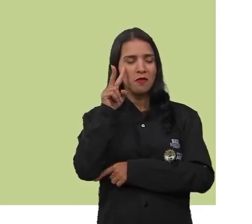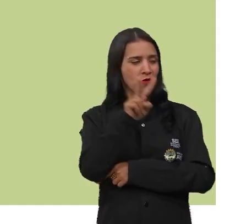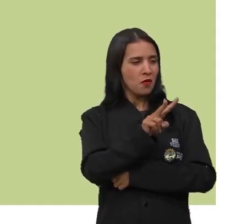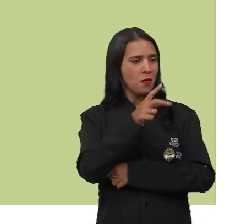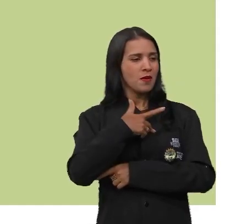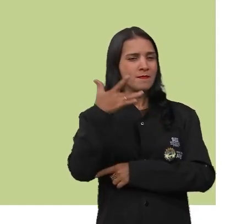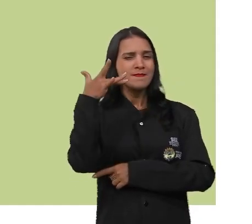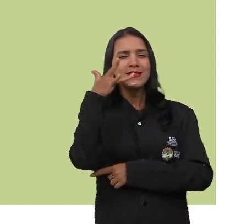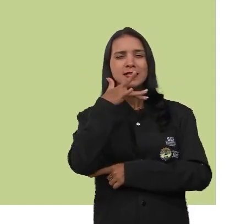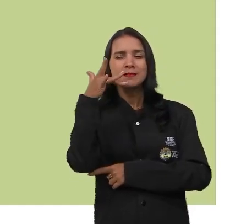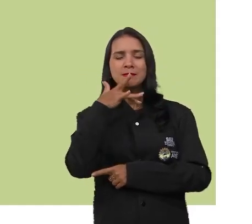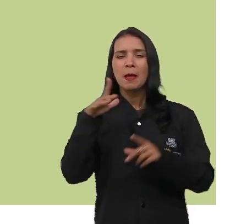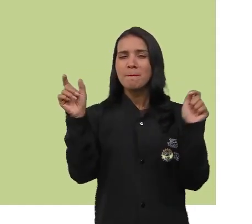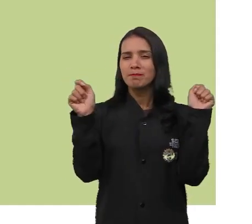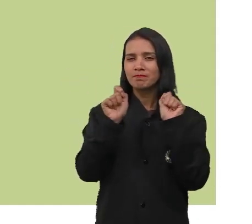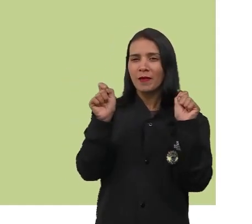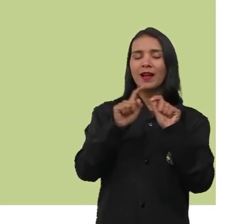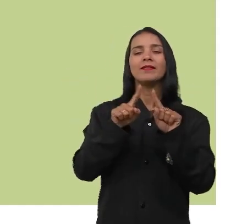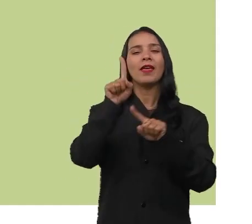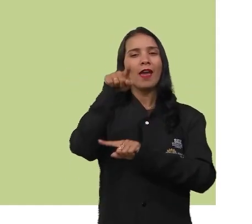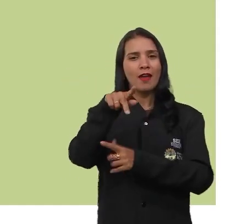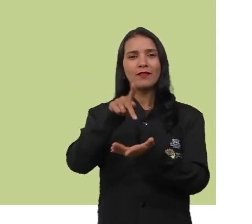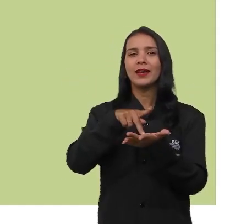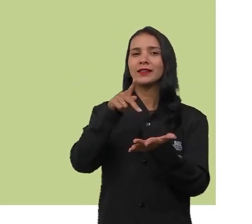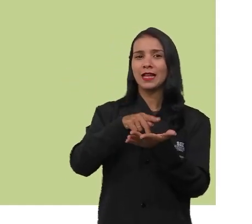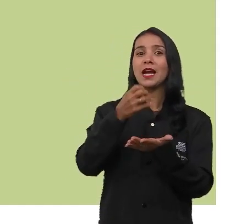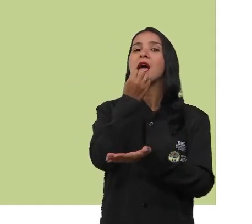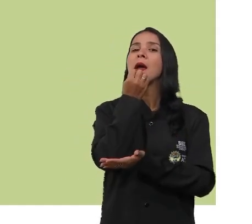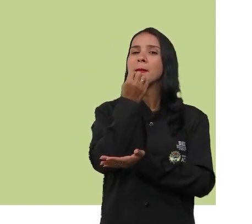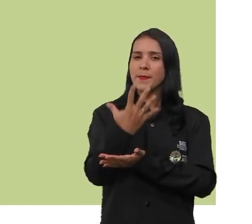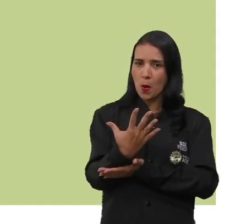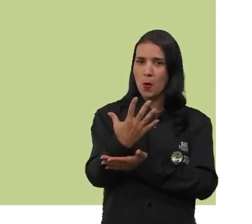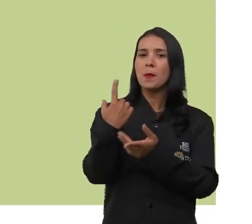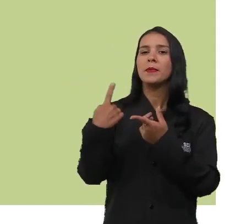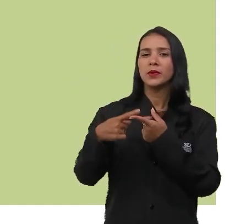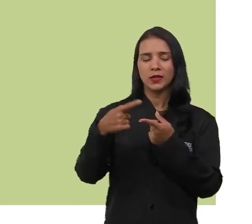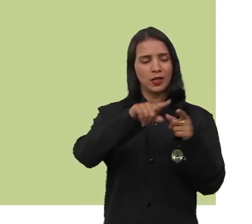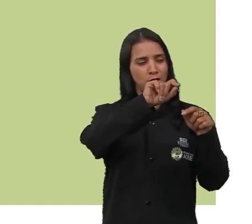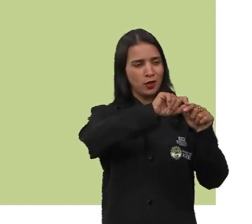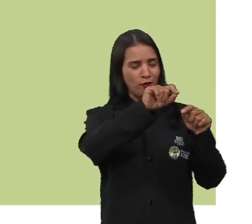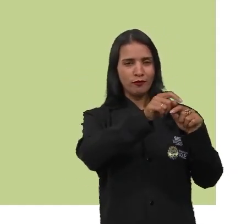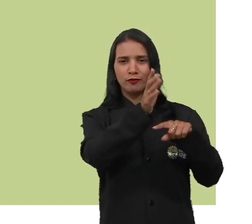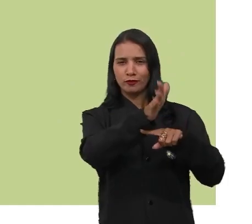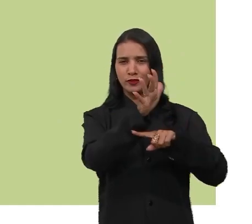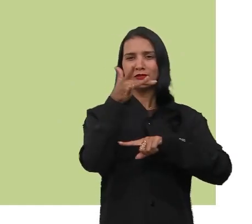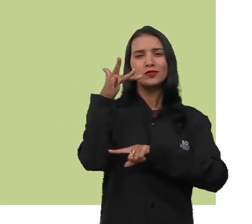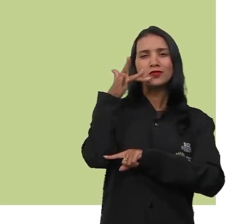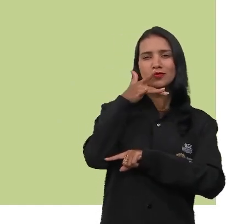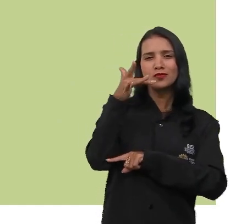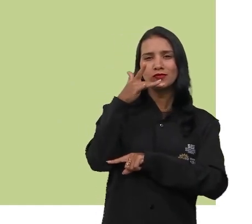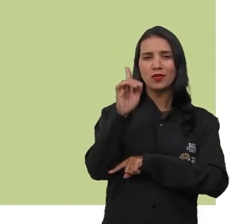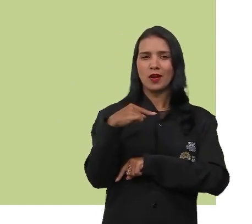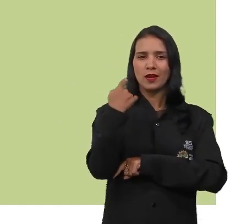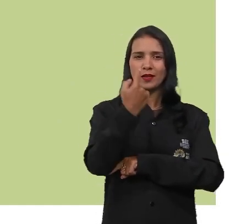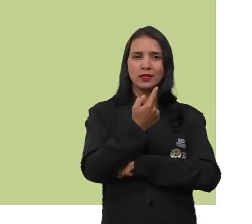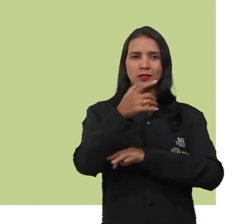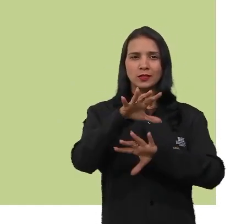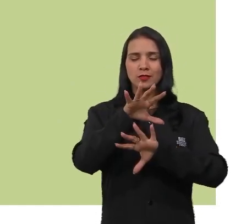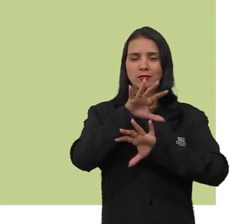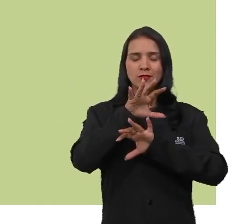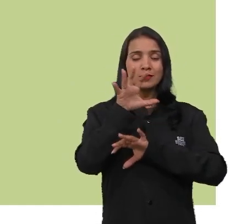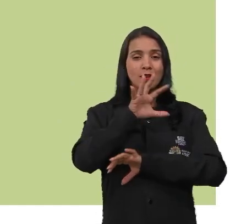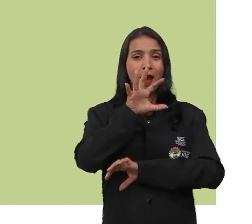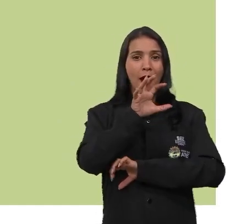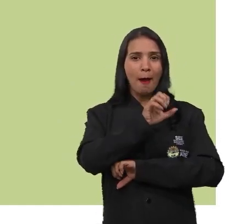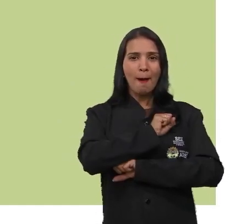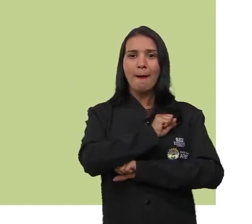gente? E realmente é, né? Eles já são feitos, né, para ter esse gosto, eles são feitos para